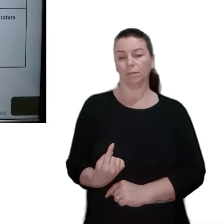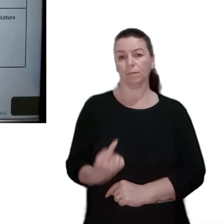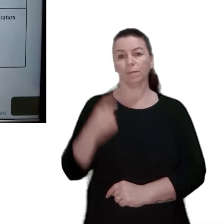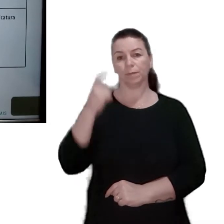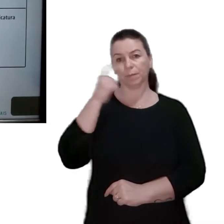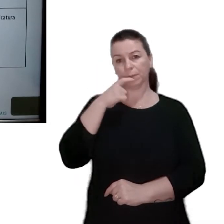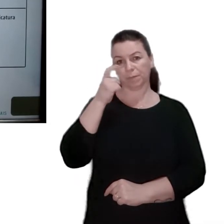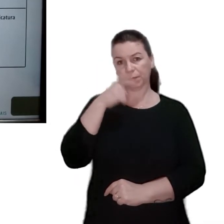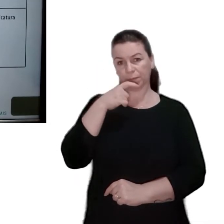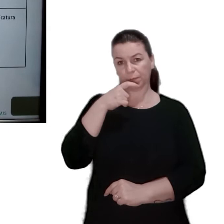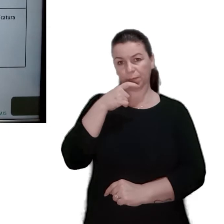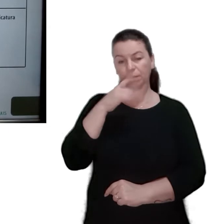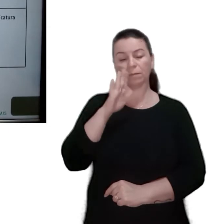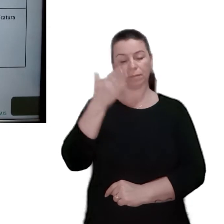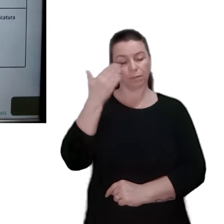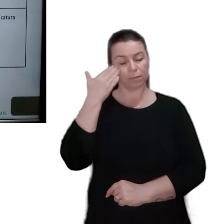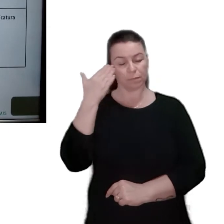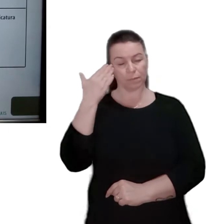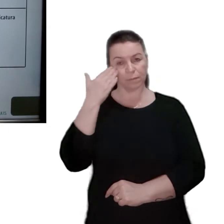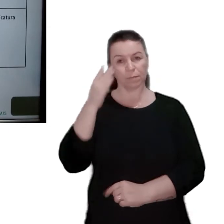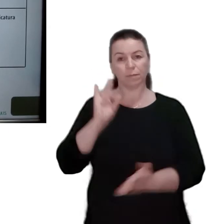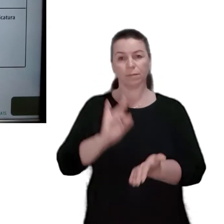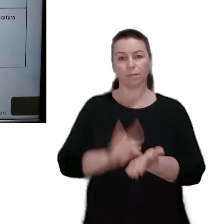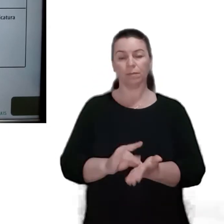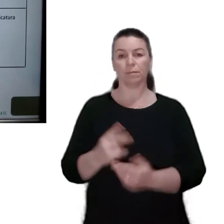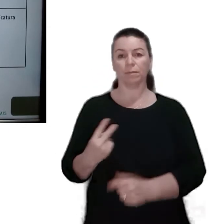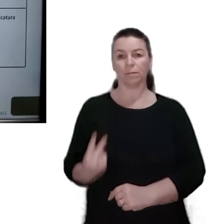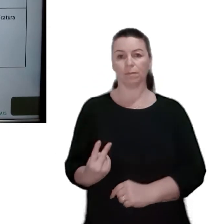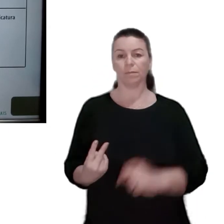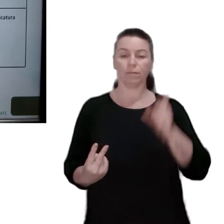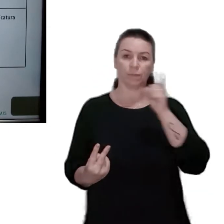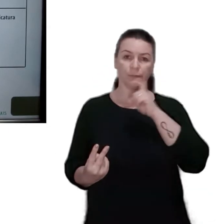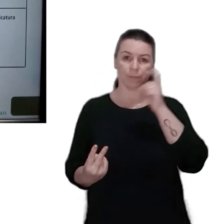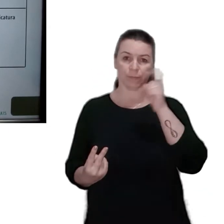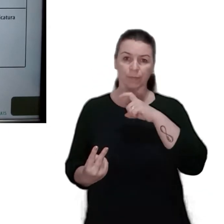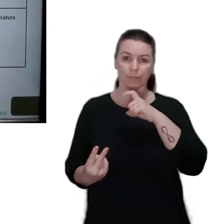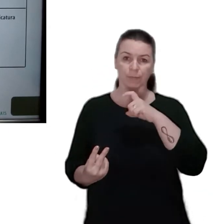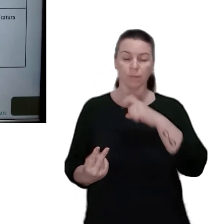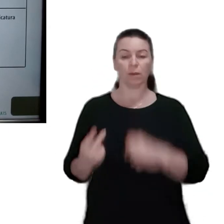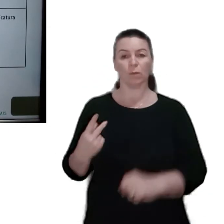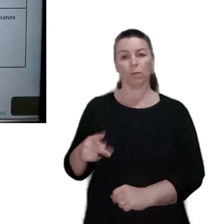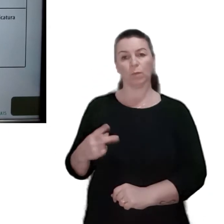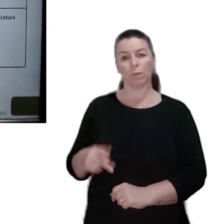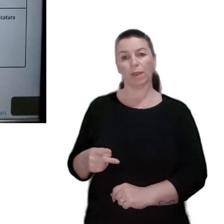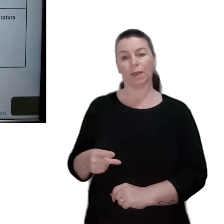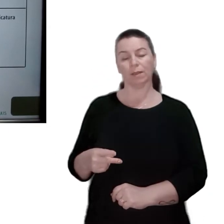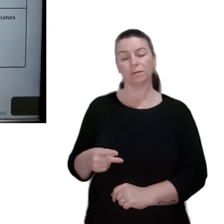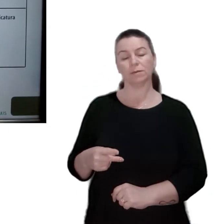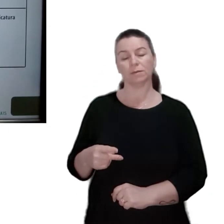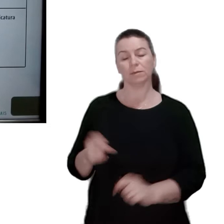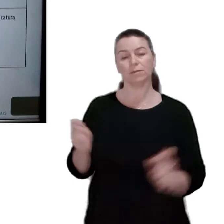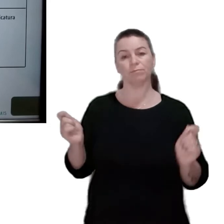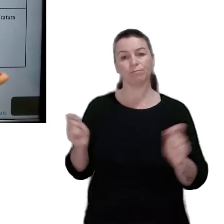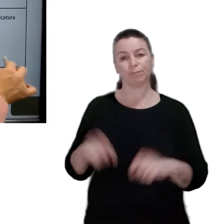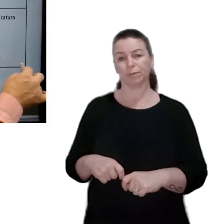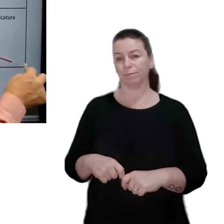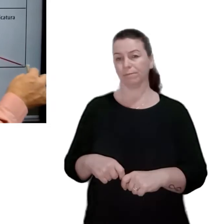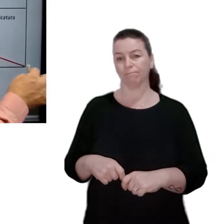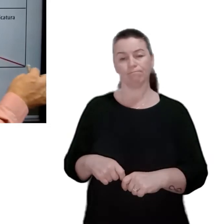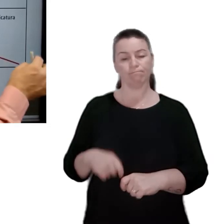mentiu. E nós sabemos que exatamente duas mentiu. Então essa possibilidade também deverá